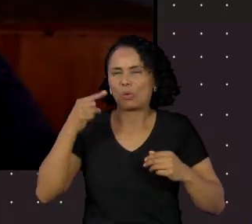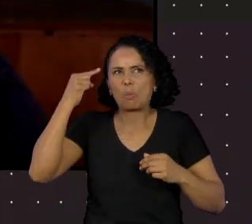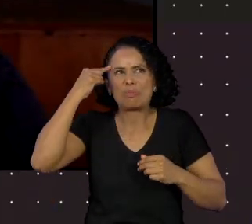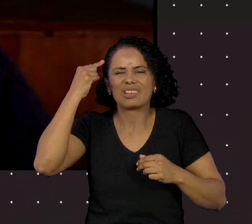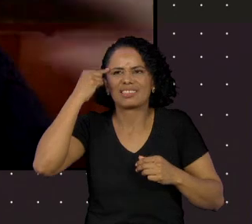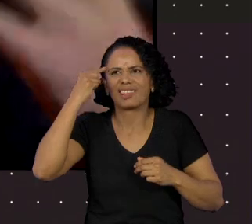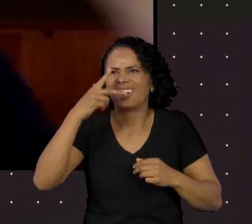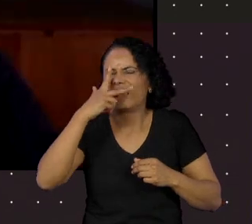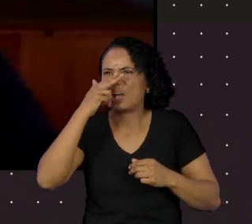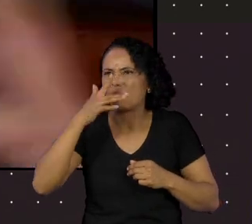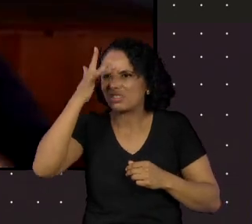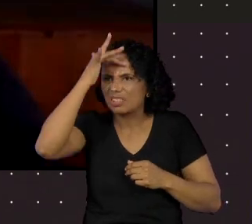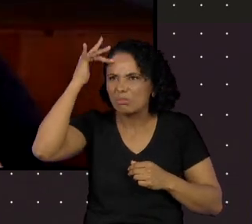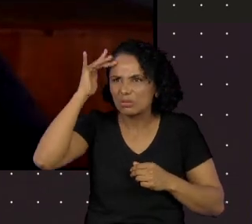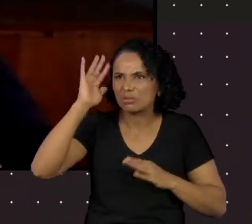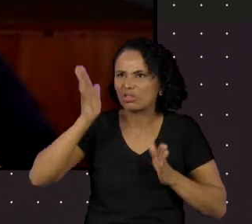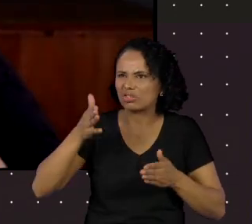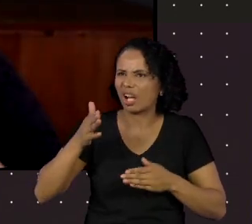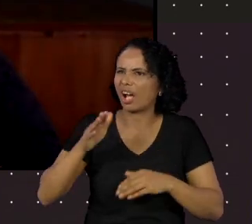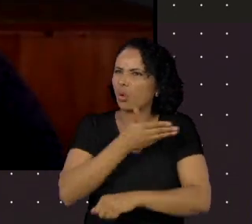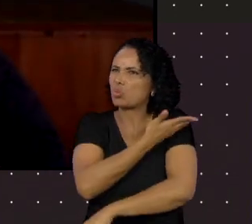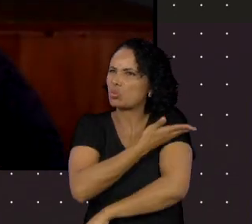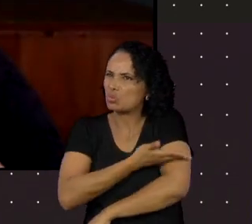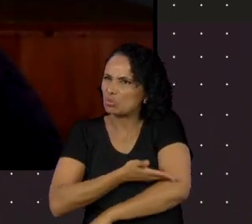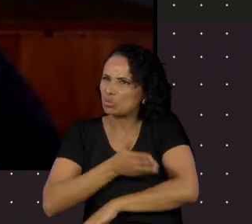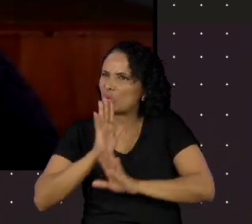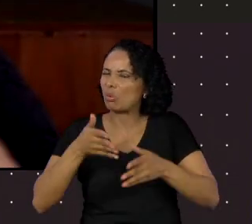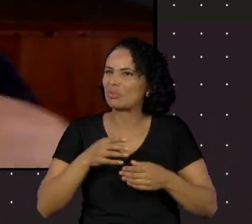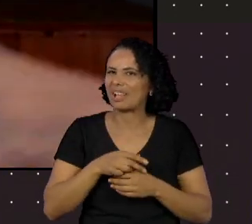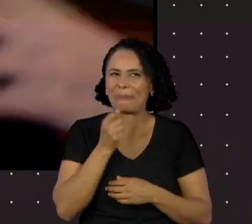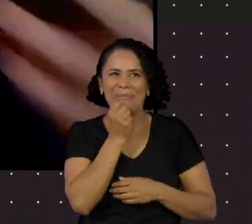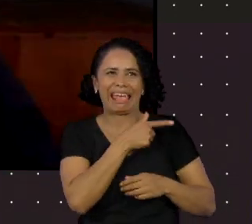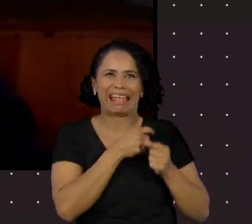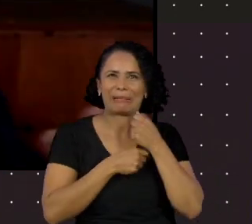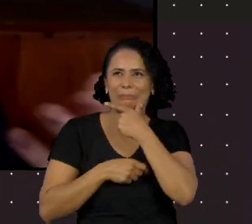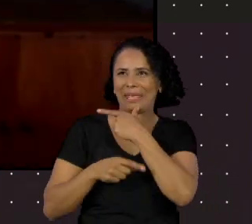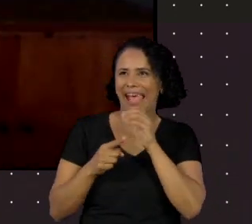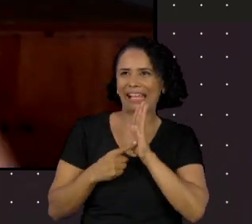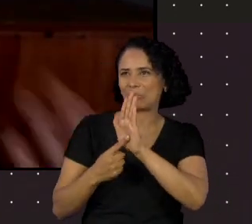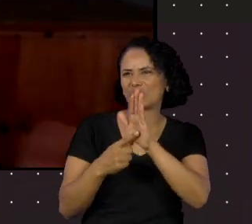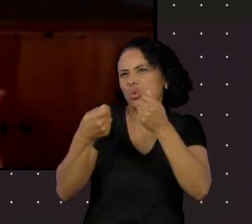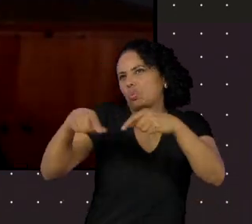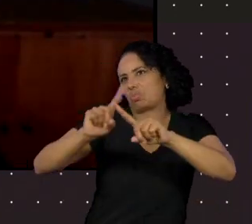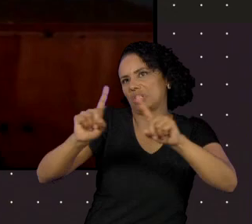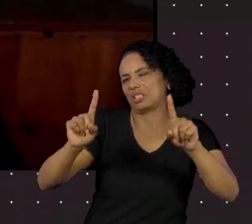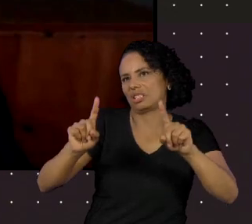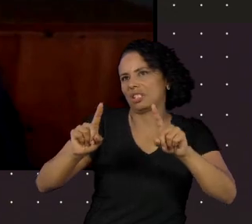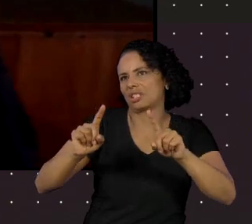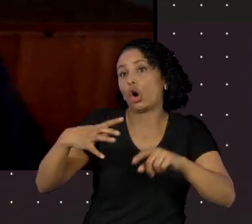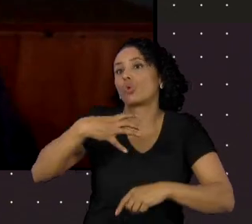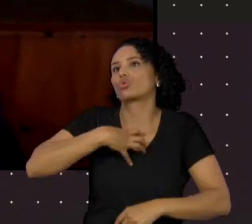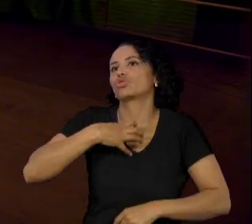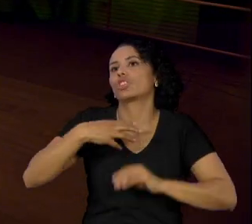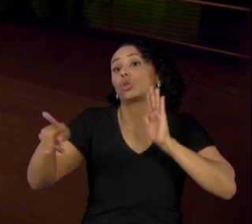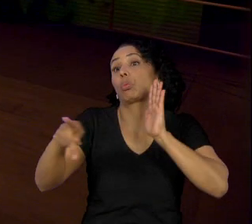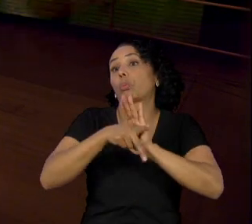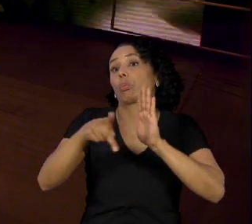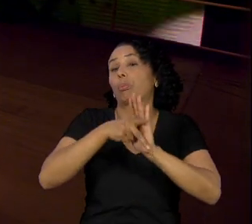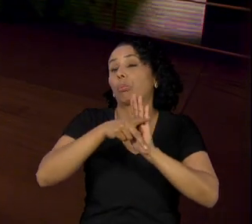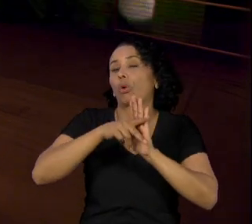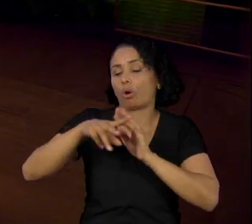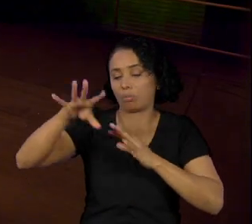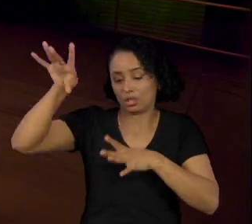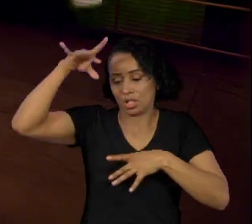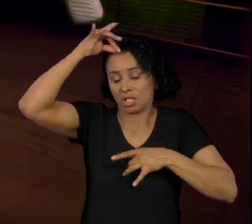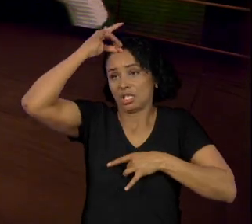os atores que fazem, porque eles são gênios, né? Eles não fazem comédia pensando em fazer graça, eles já são engraçados. Então, como eu sempre achei que eu não fosse engraçada, eu tinha